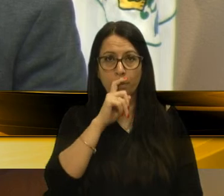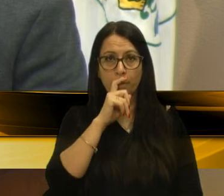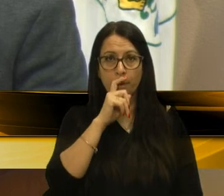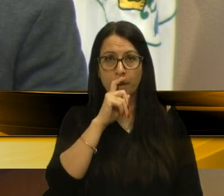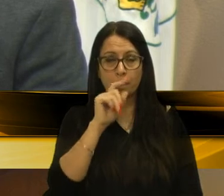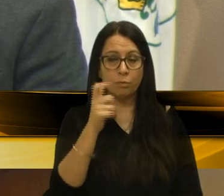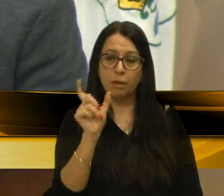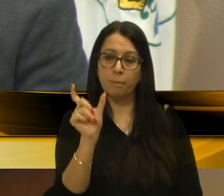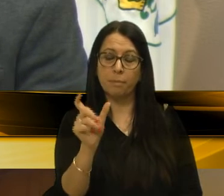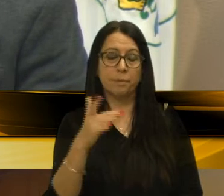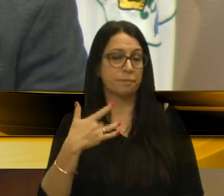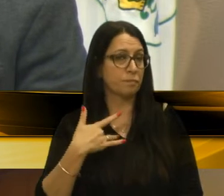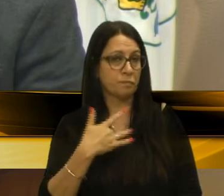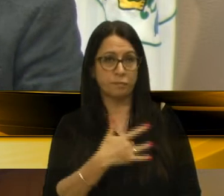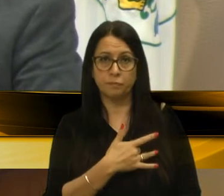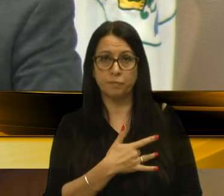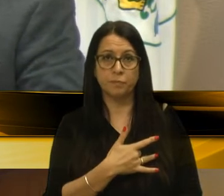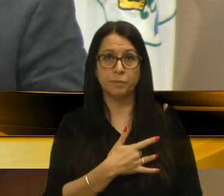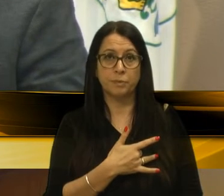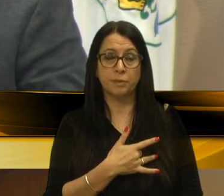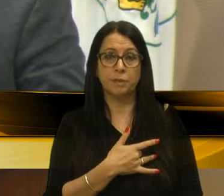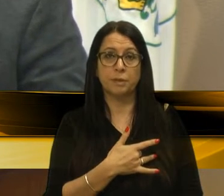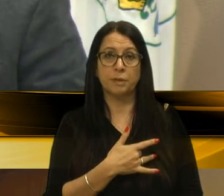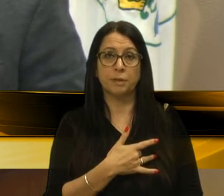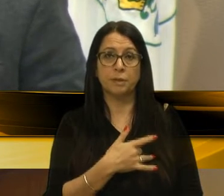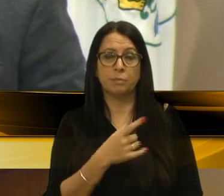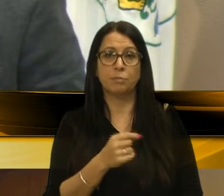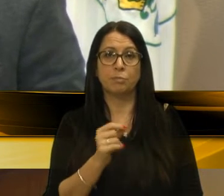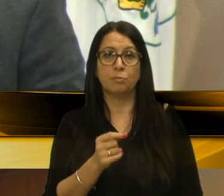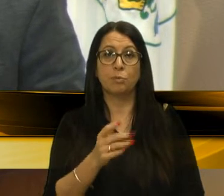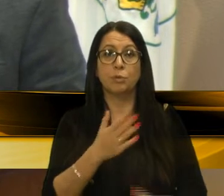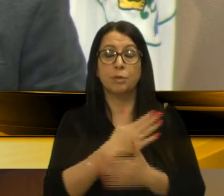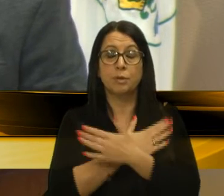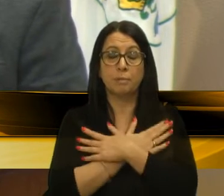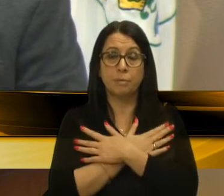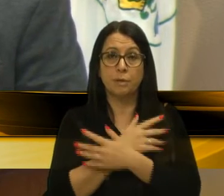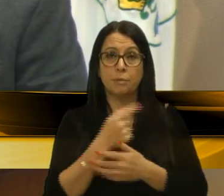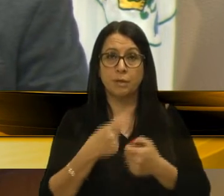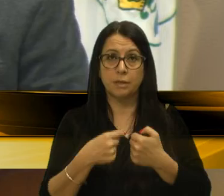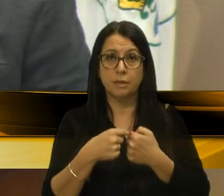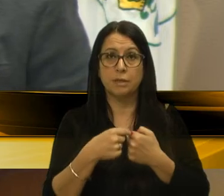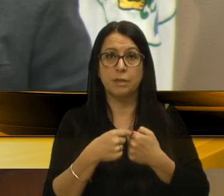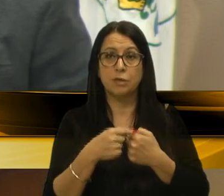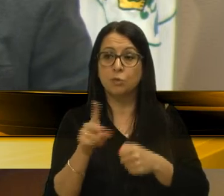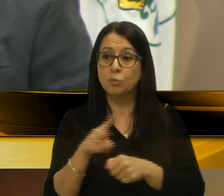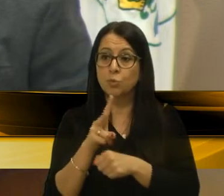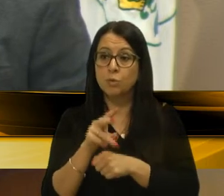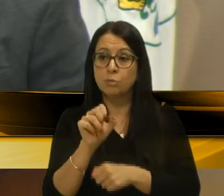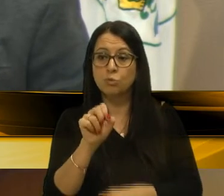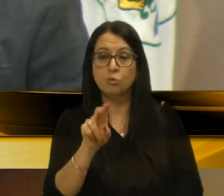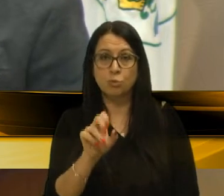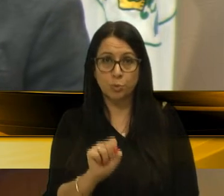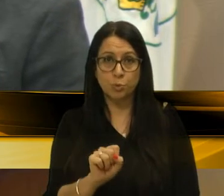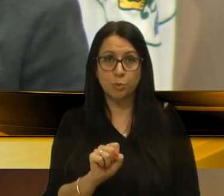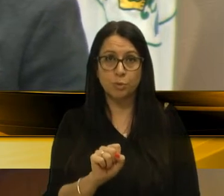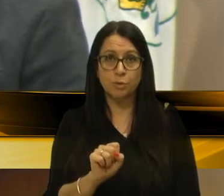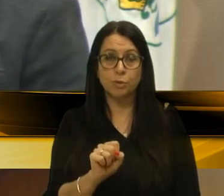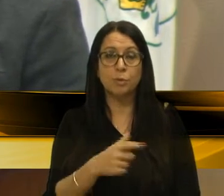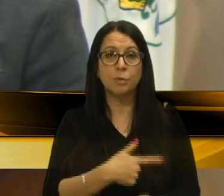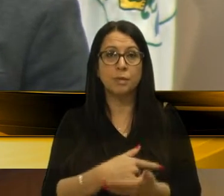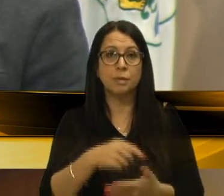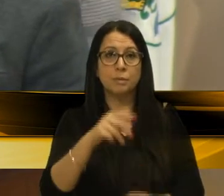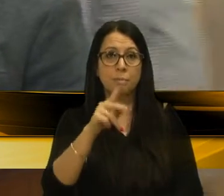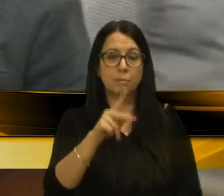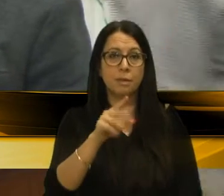plano de saúde por essas circunstâncias do desemprego na cidade buscamos o sus o exame de pc a